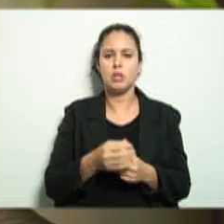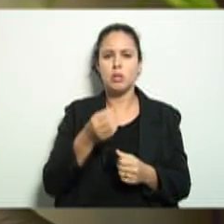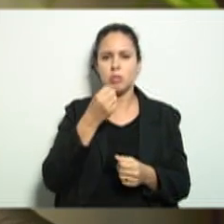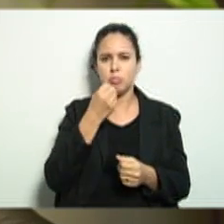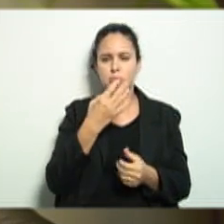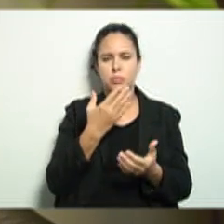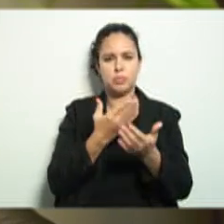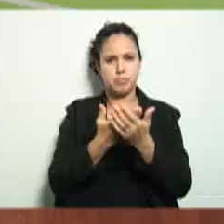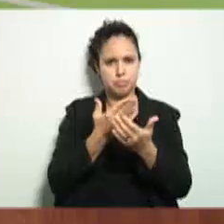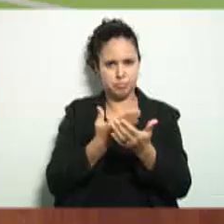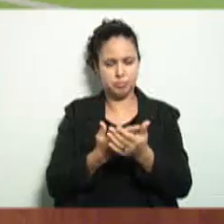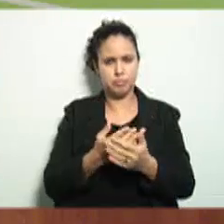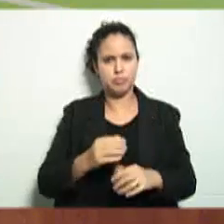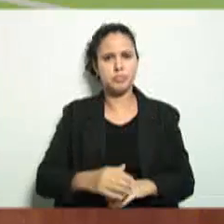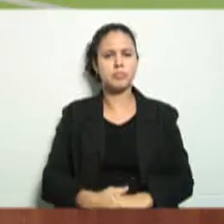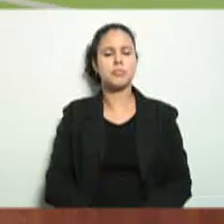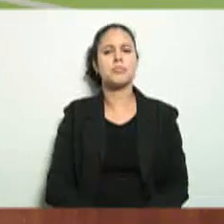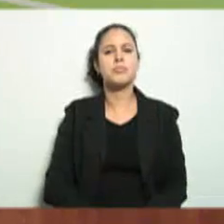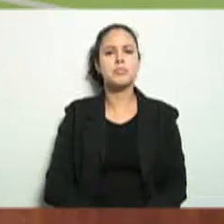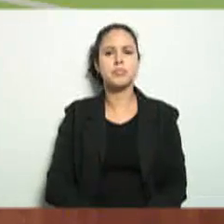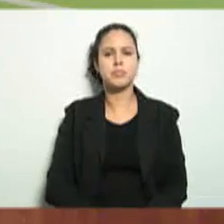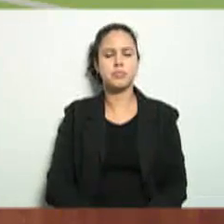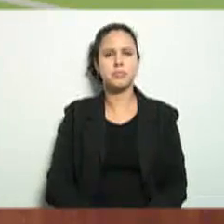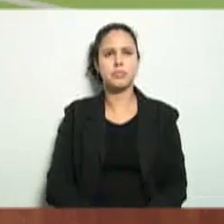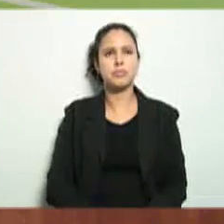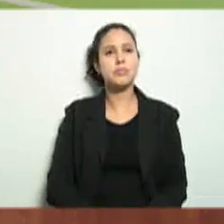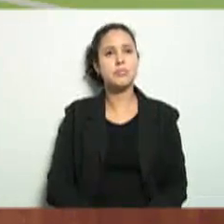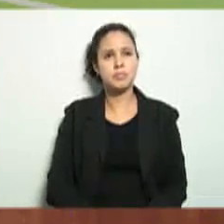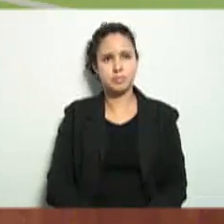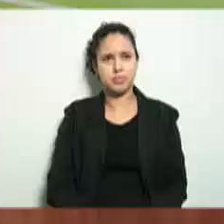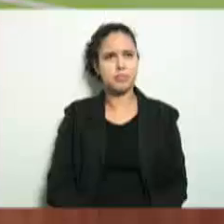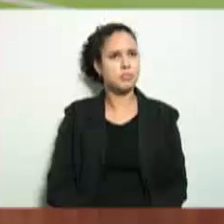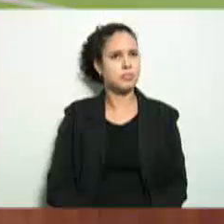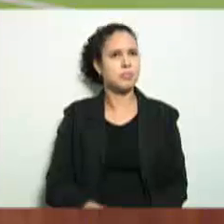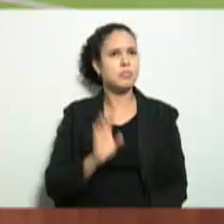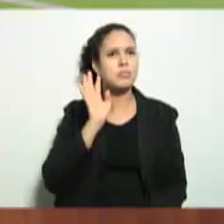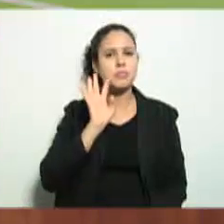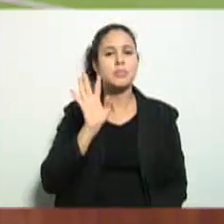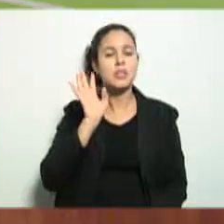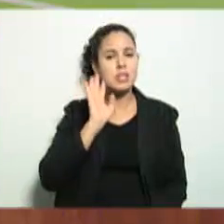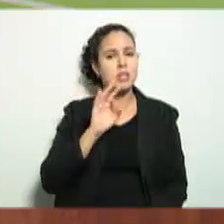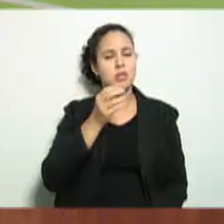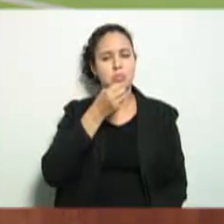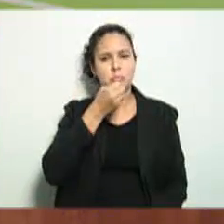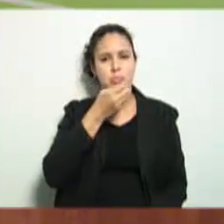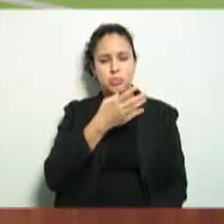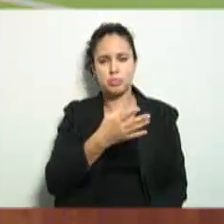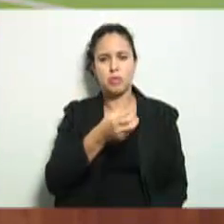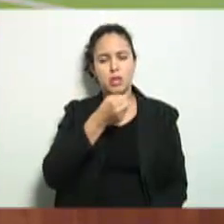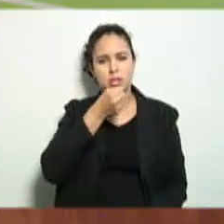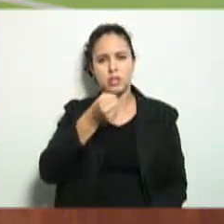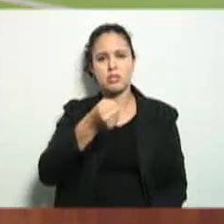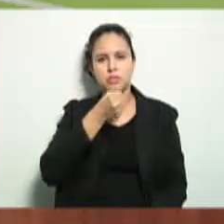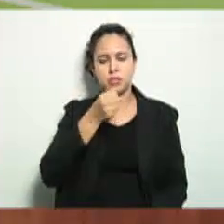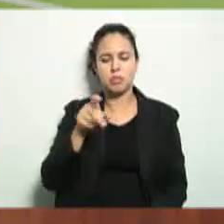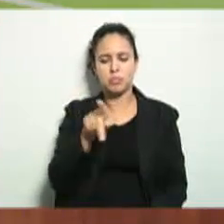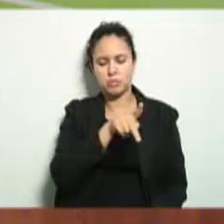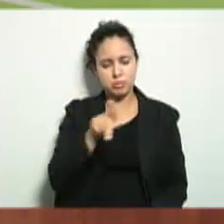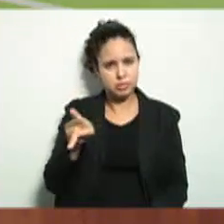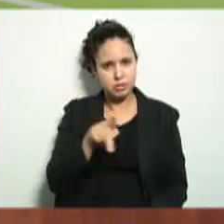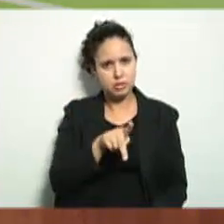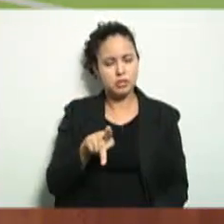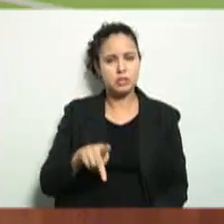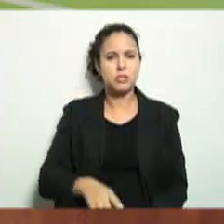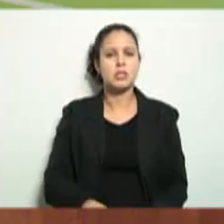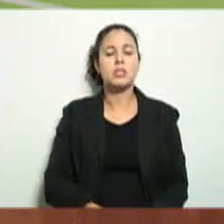e até a próxima. Bacana, né, pessoal? Muito bacana essa entrevista com o professor.